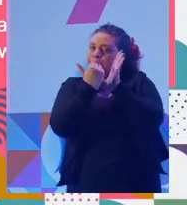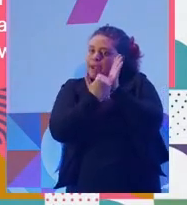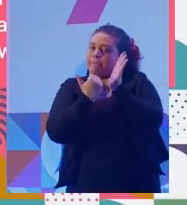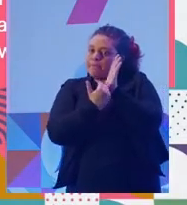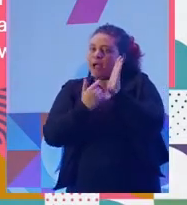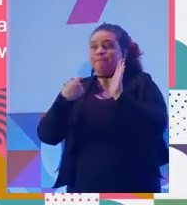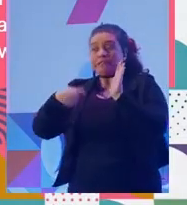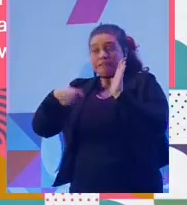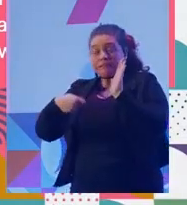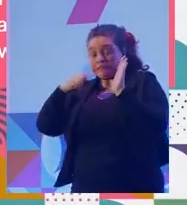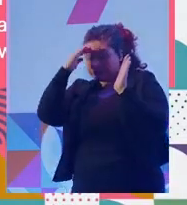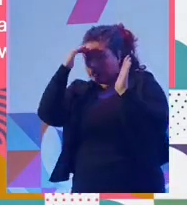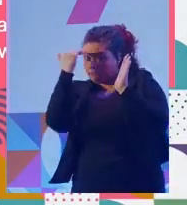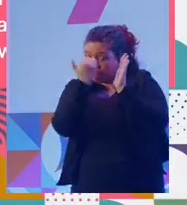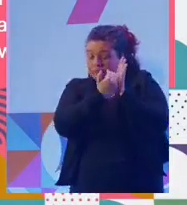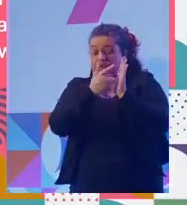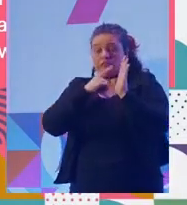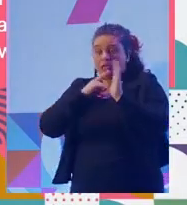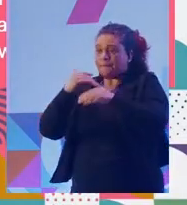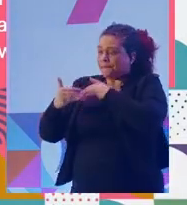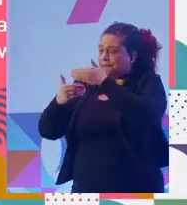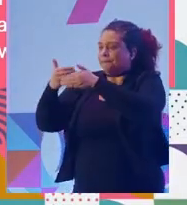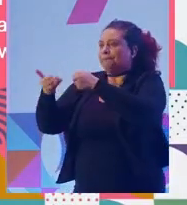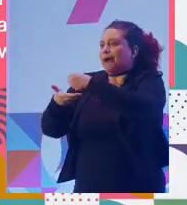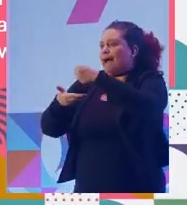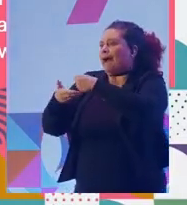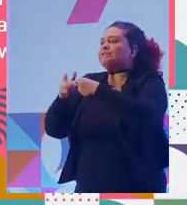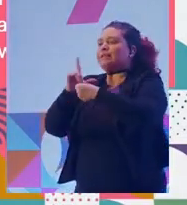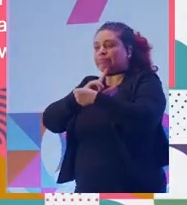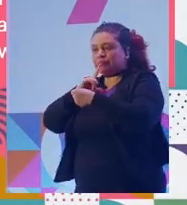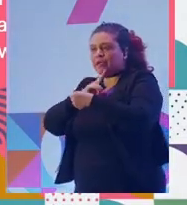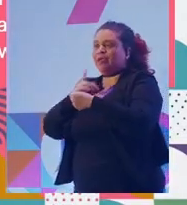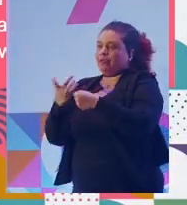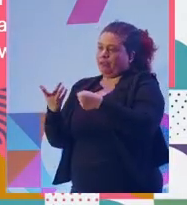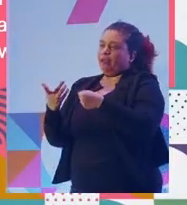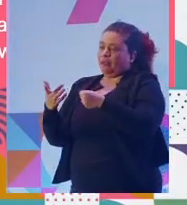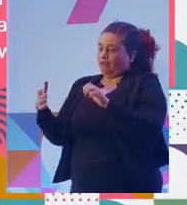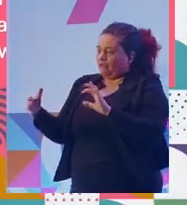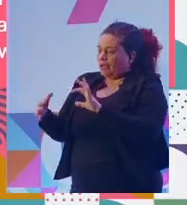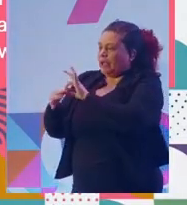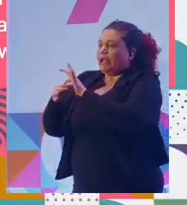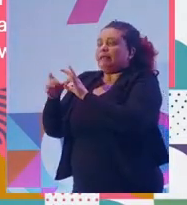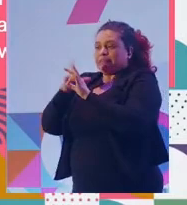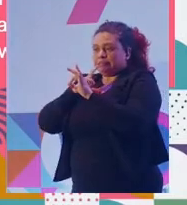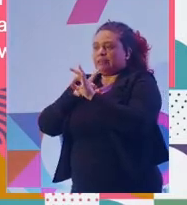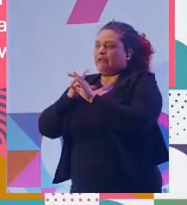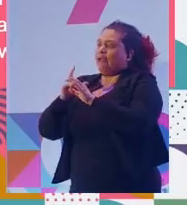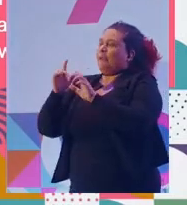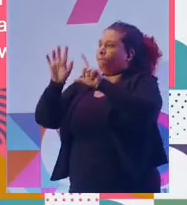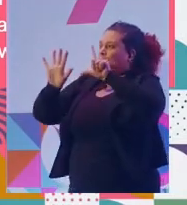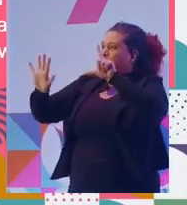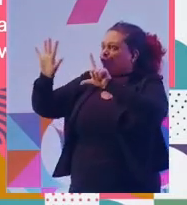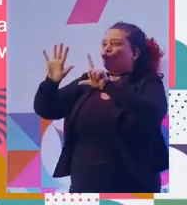ter essa base, as interações criam essa grande plataforma.